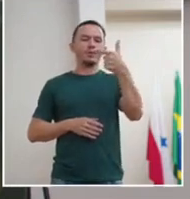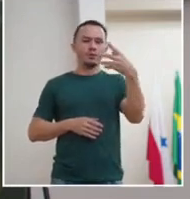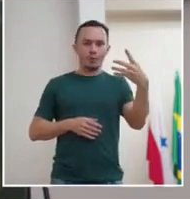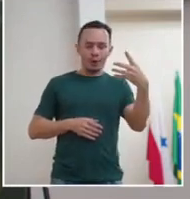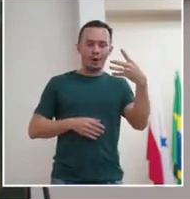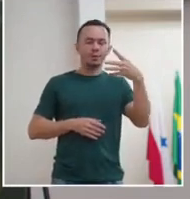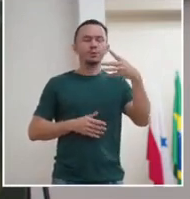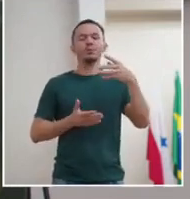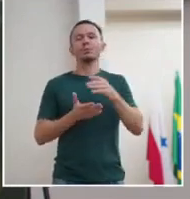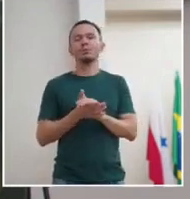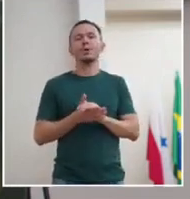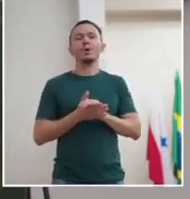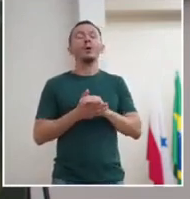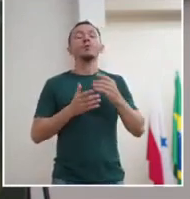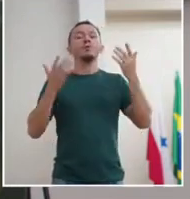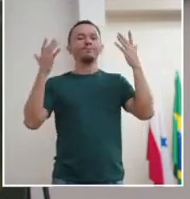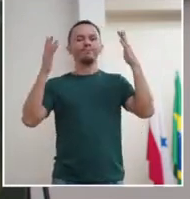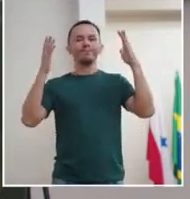mulher.